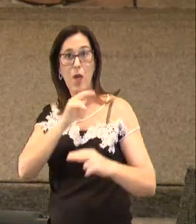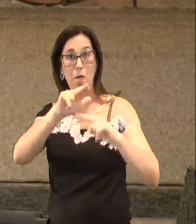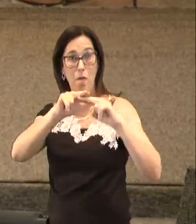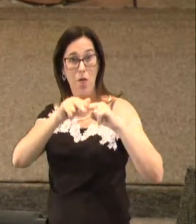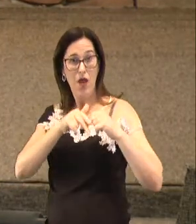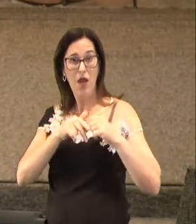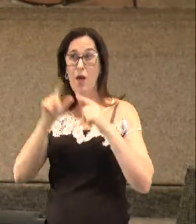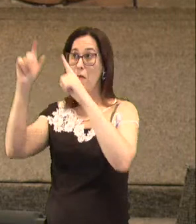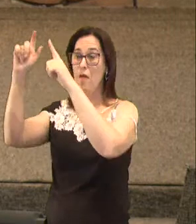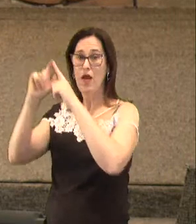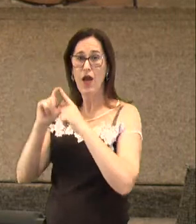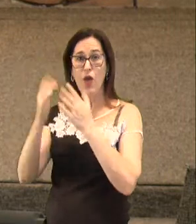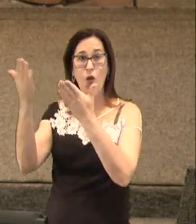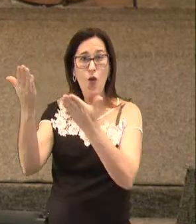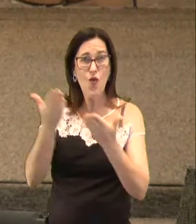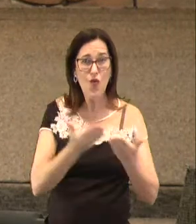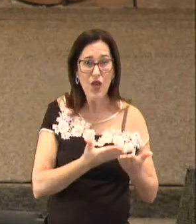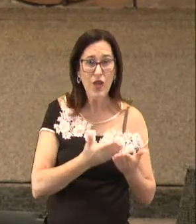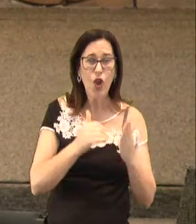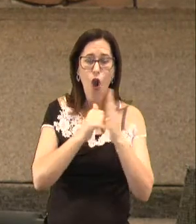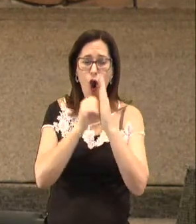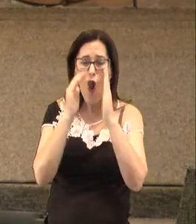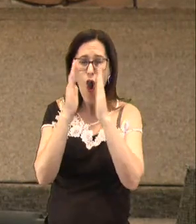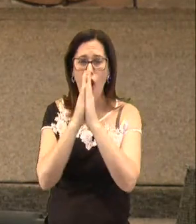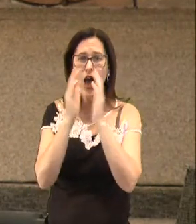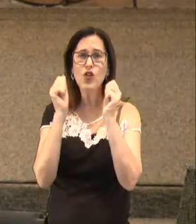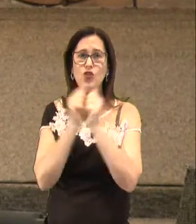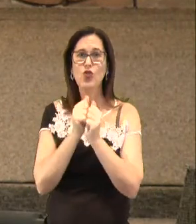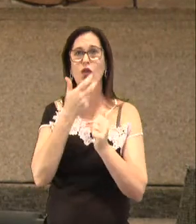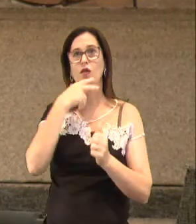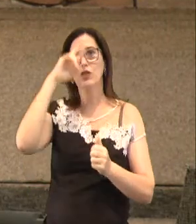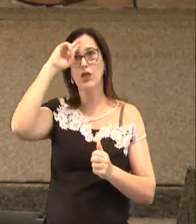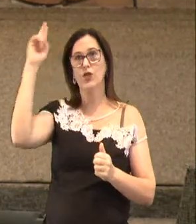palavra. Convido você nesse instante a orarmos juntos ao Senhor.